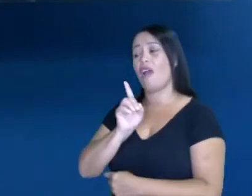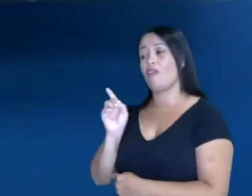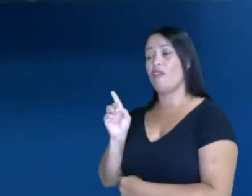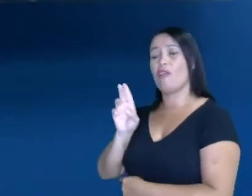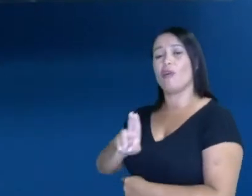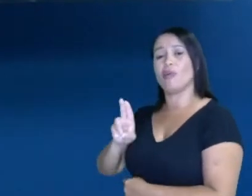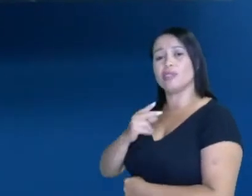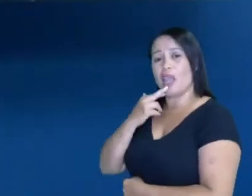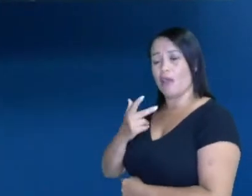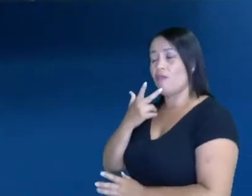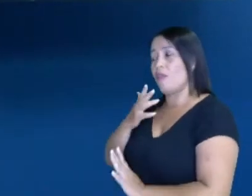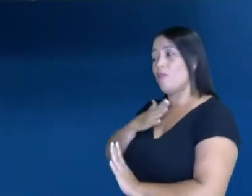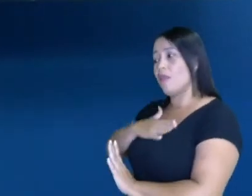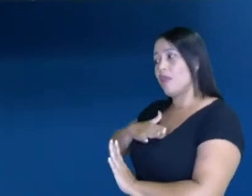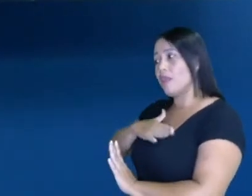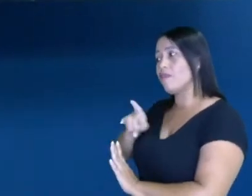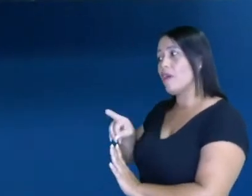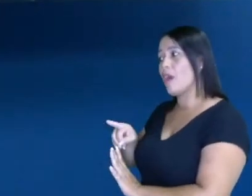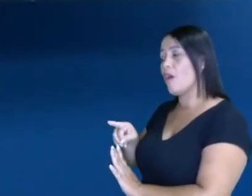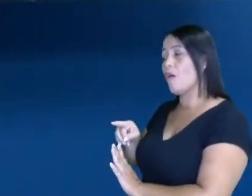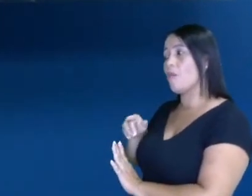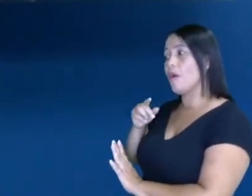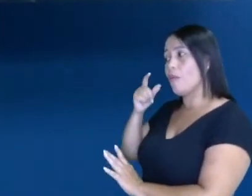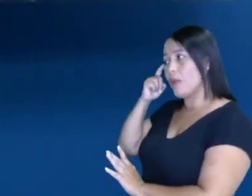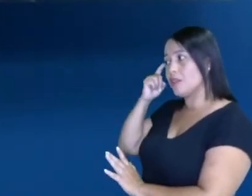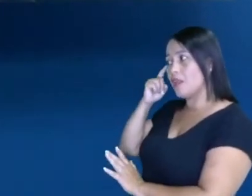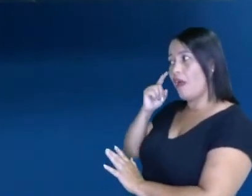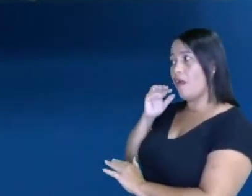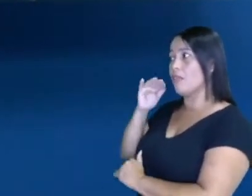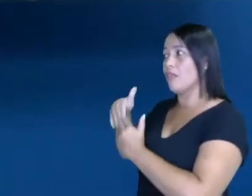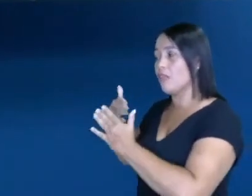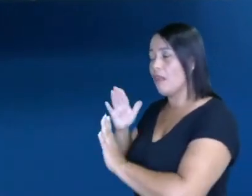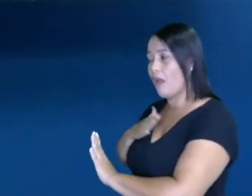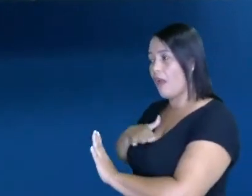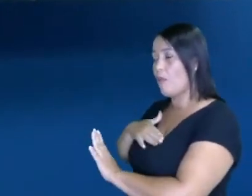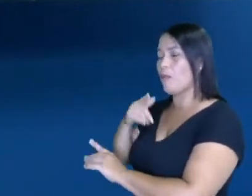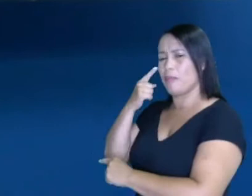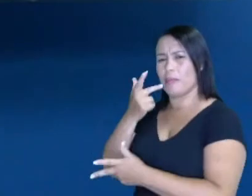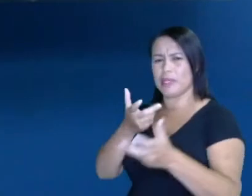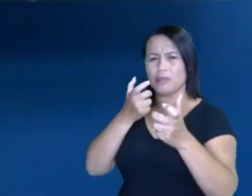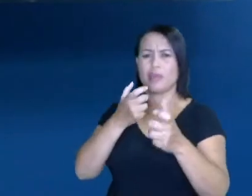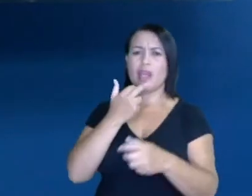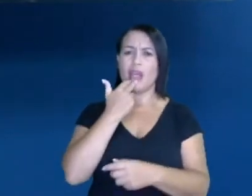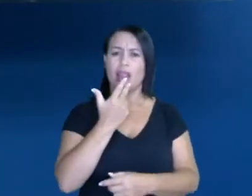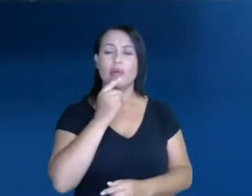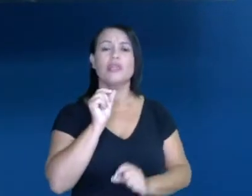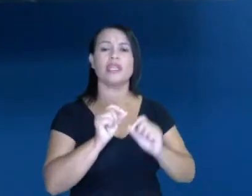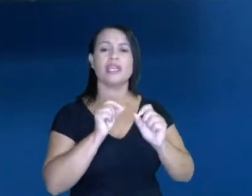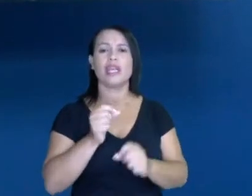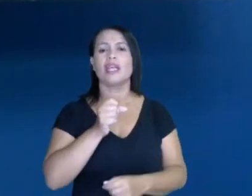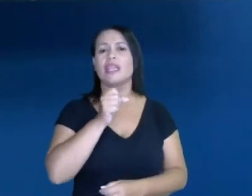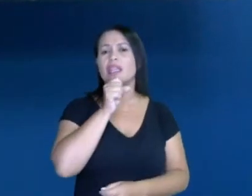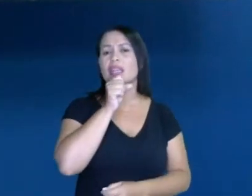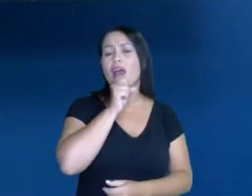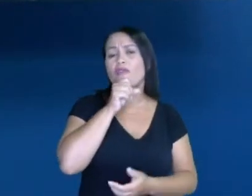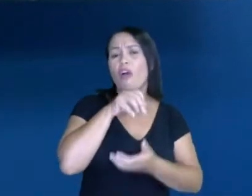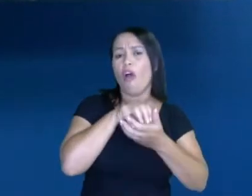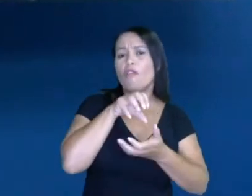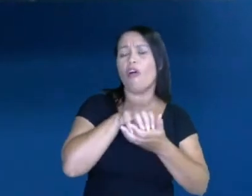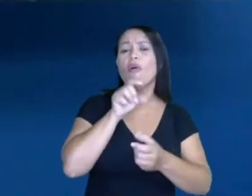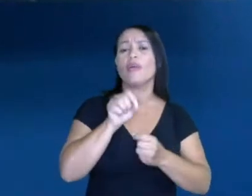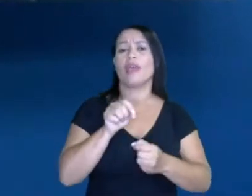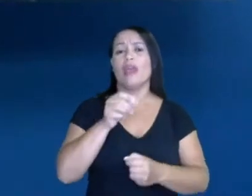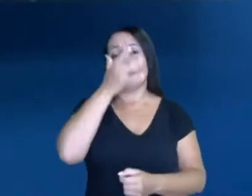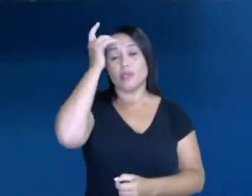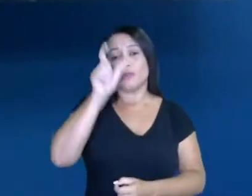Minha linda, vá com calma, não se precipite. Percebam que a linguagem da avó, por ter uma outra idade, ser uma pessoa idosa, é